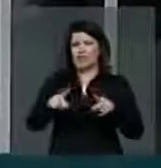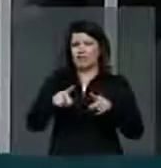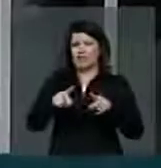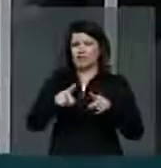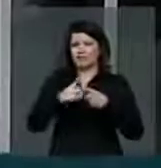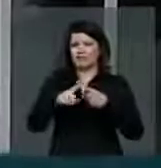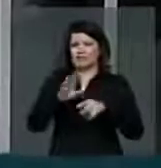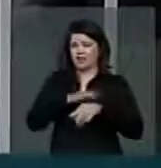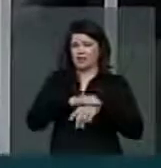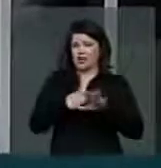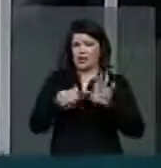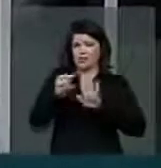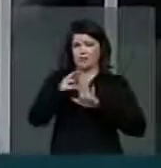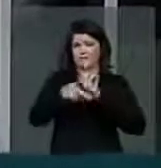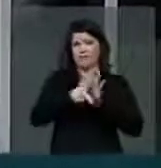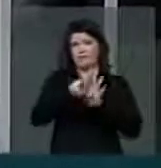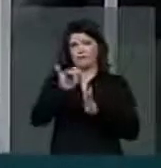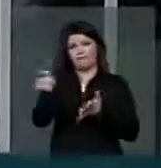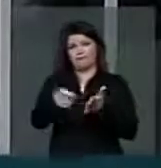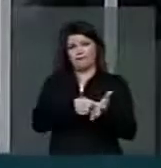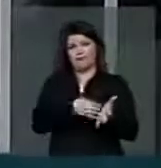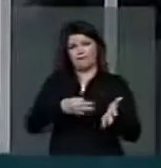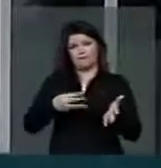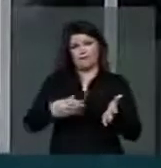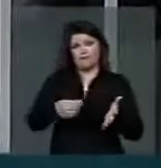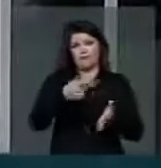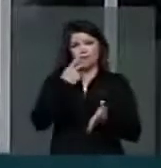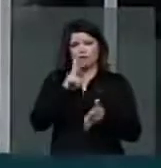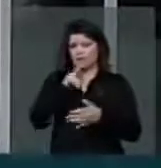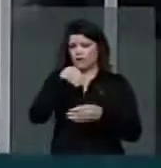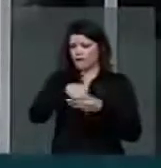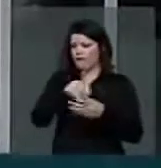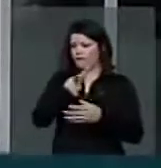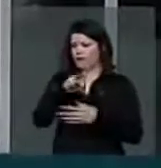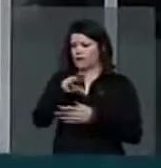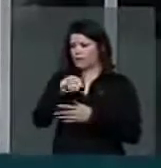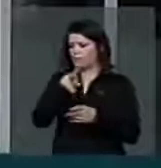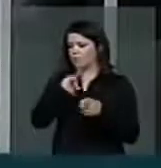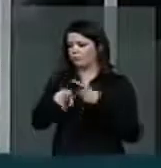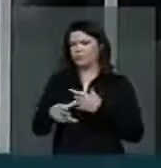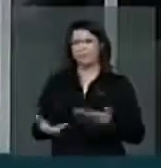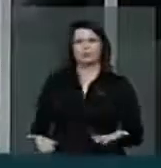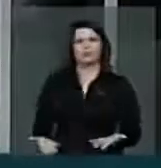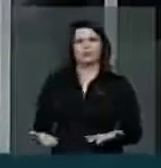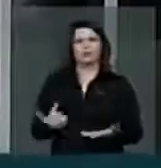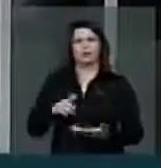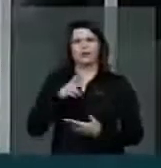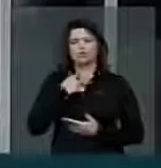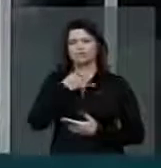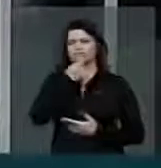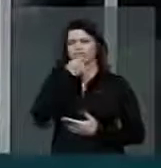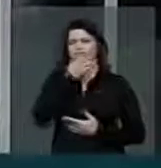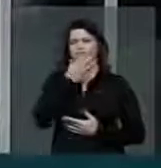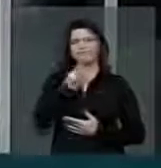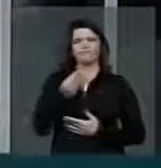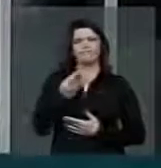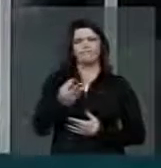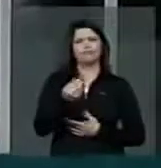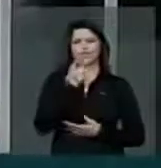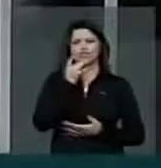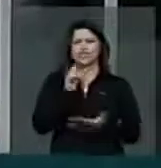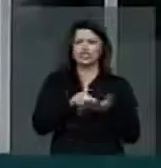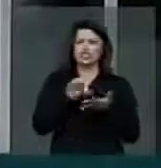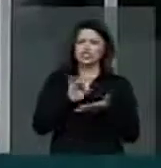a medida provisória vai para a sanção presidencial, vem o veto. E nós, lamentavelmente,